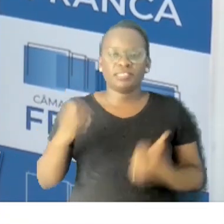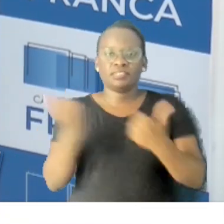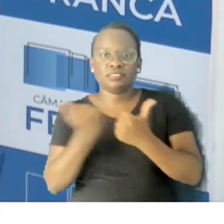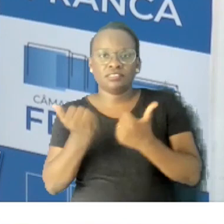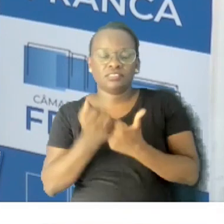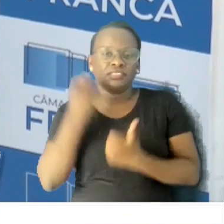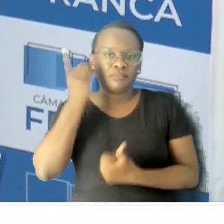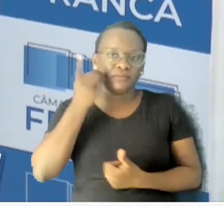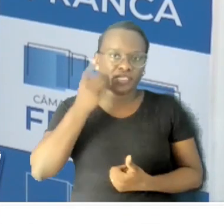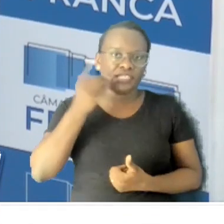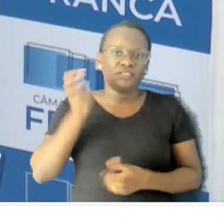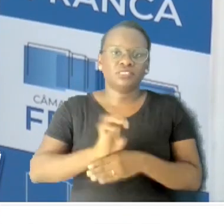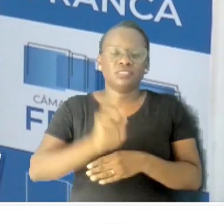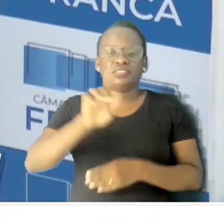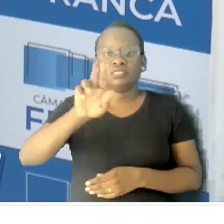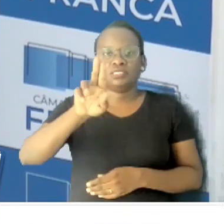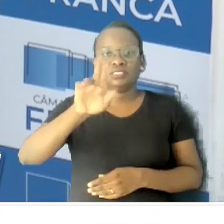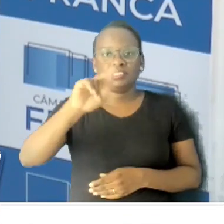estadual Guilherme Cortez.